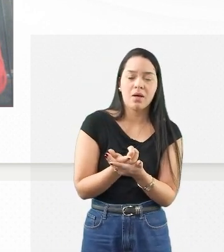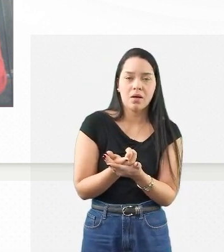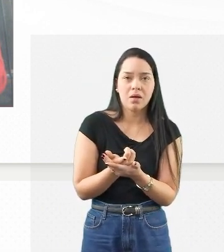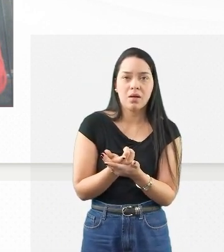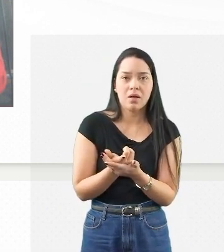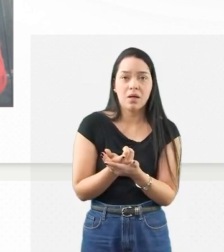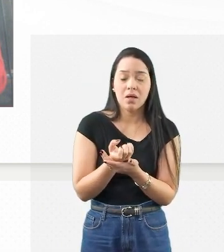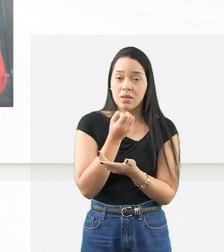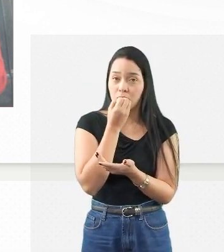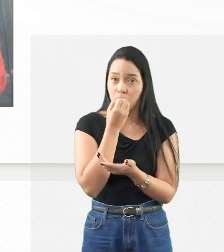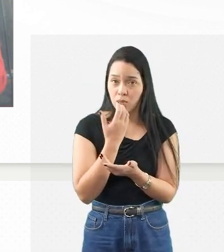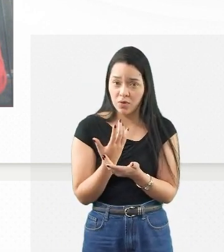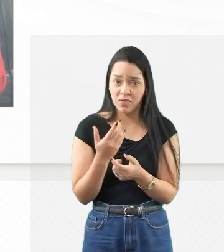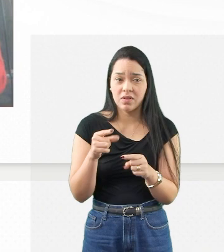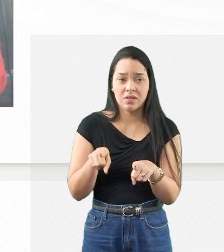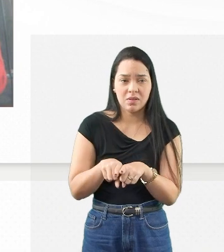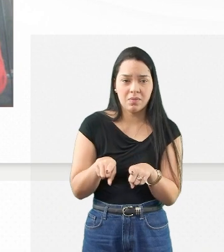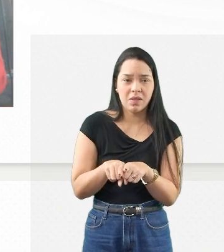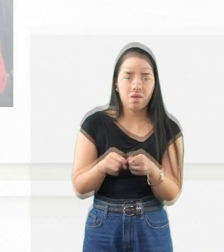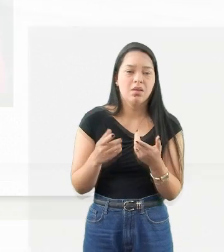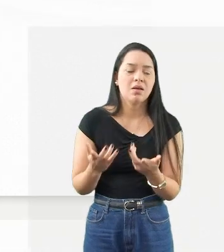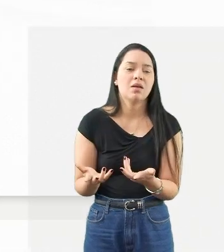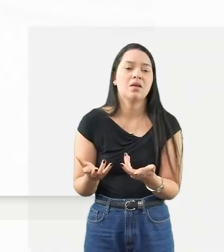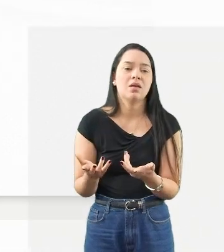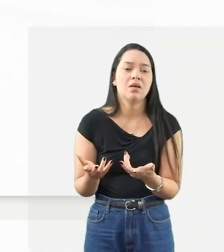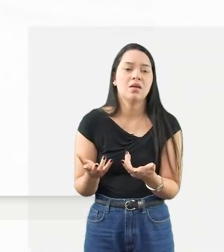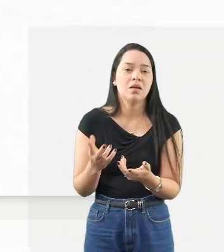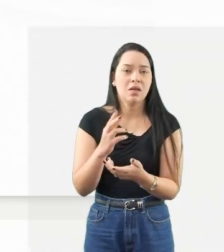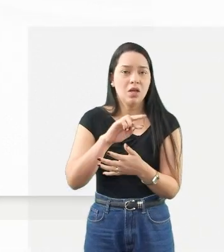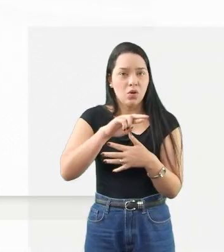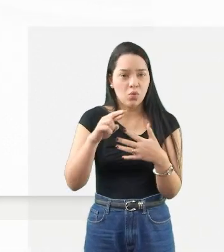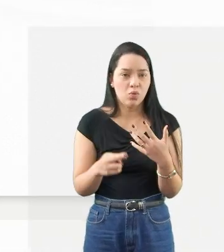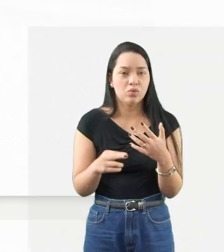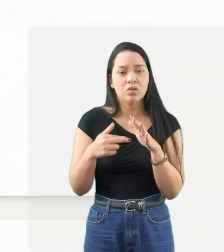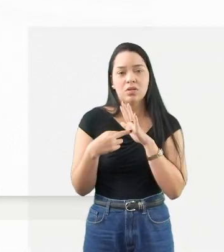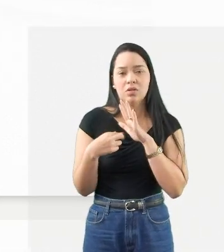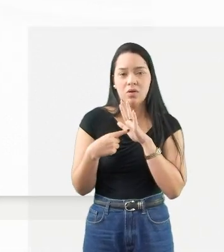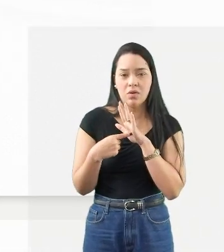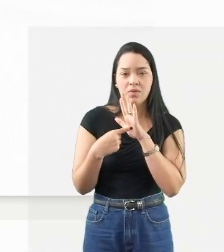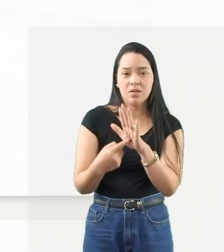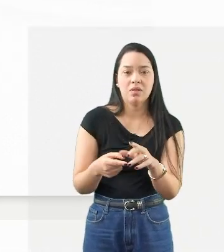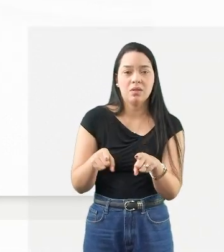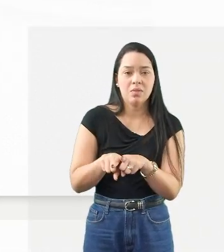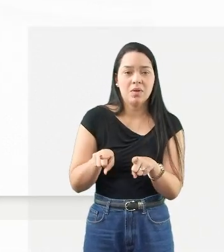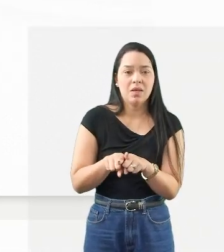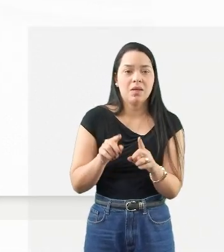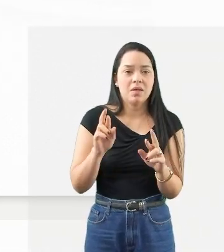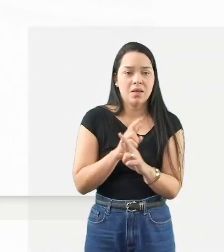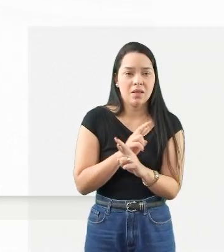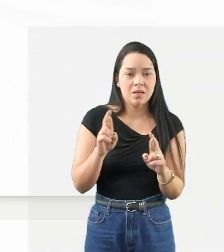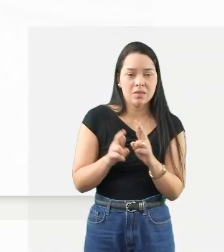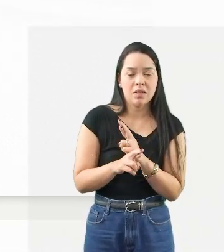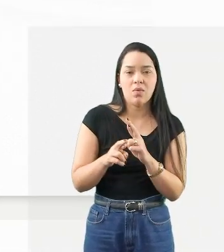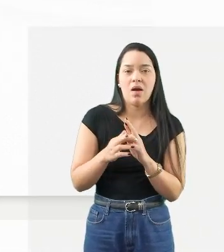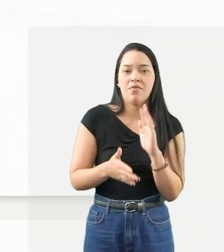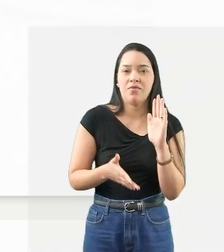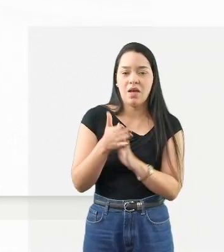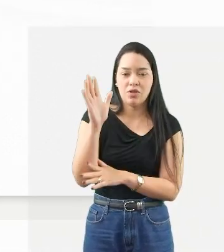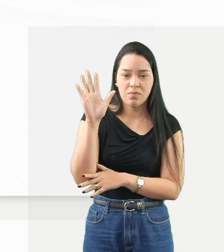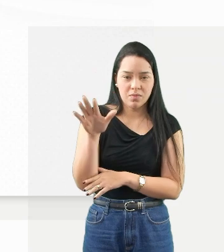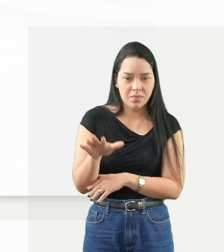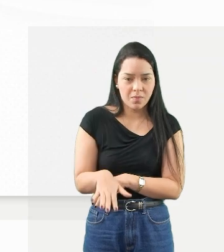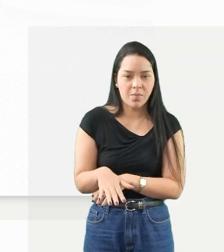esses benefícios e esses recursos aqui que eles estão oferecendo em relação à viagem de baixo custo,